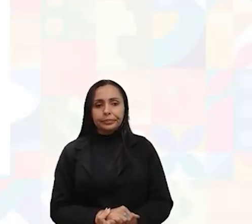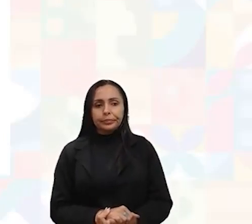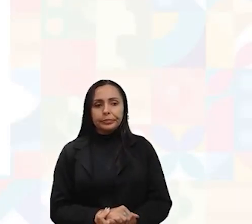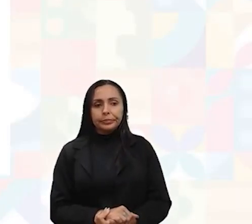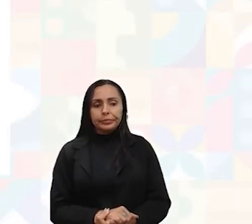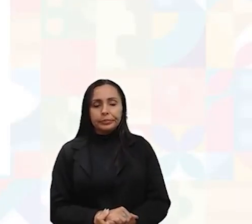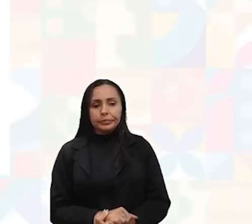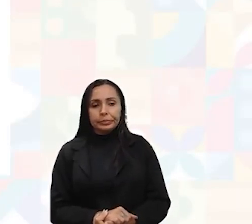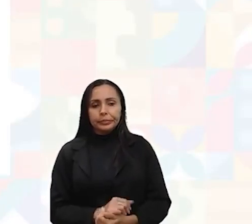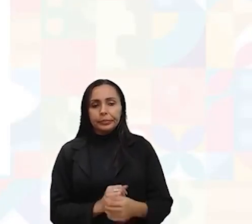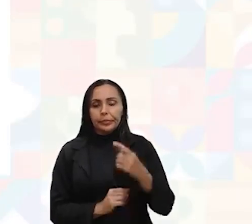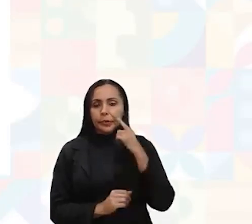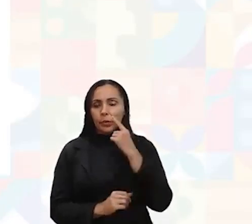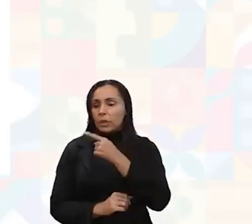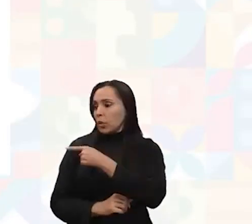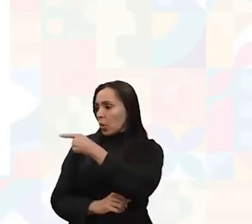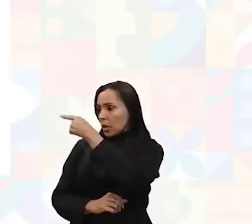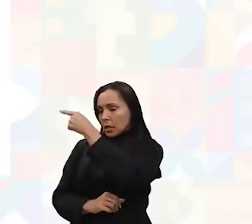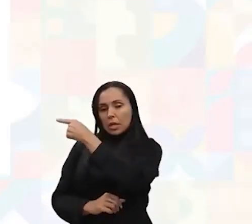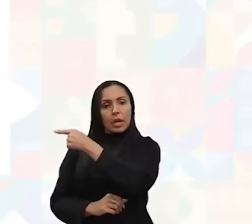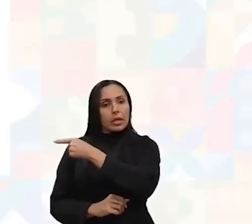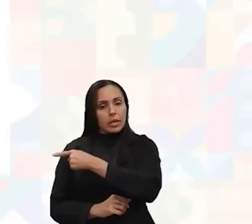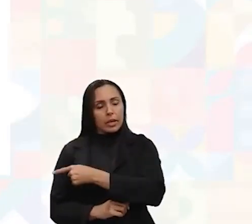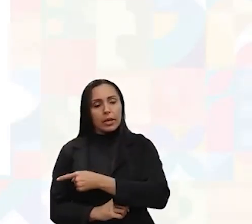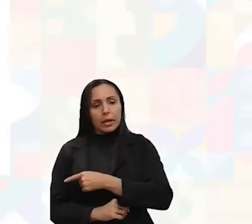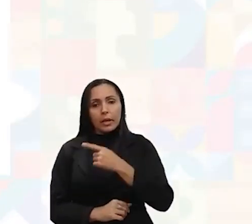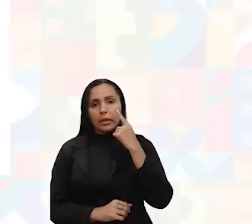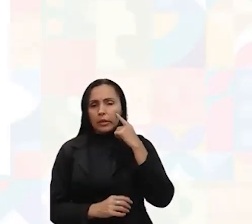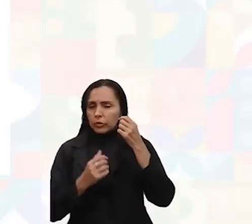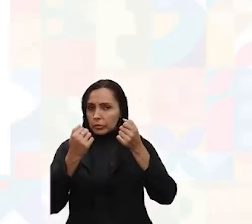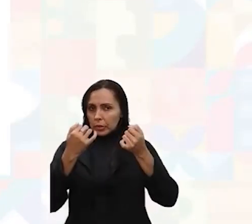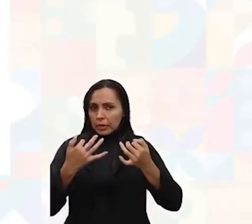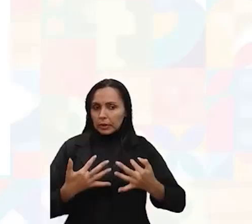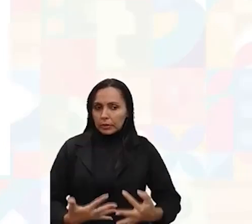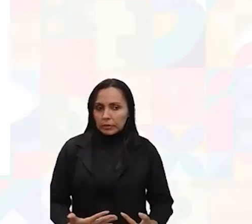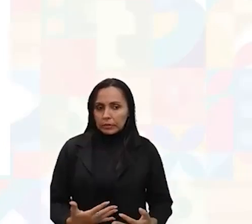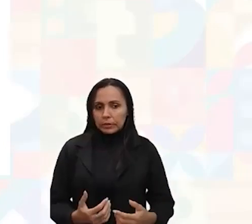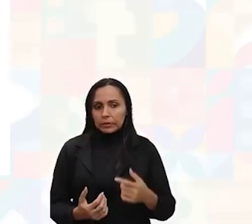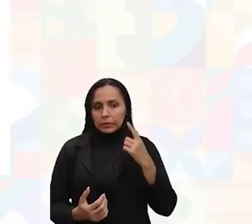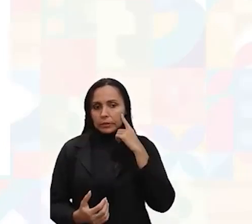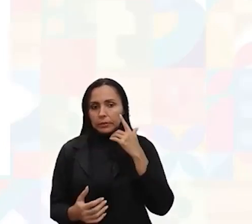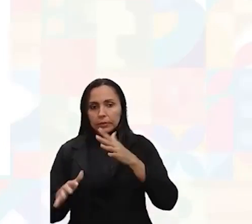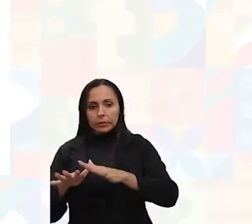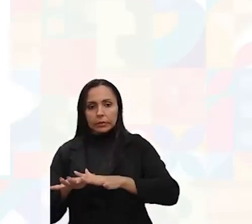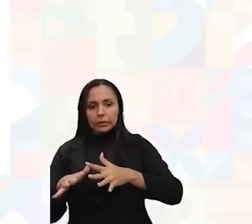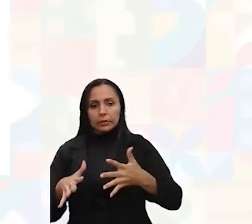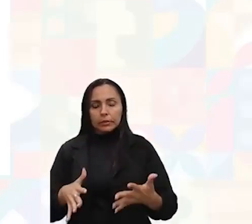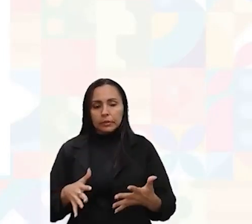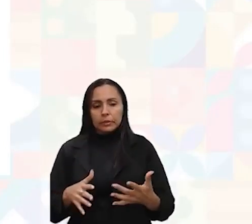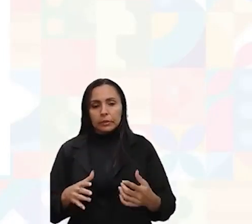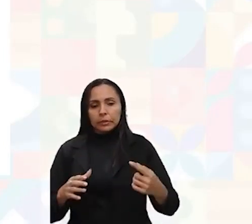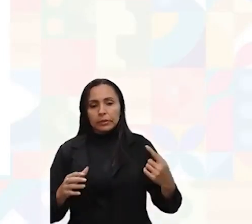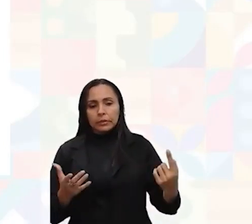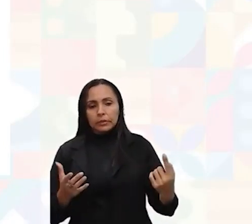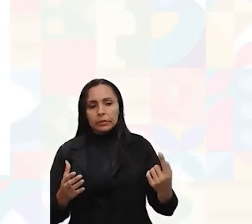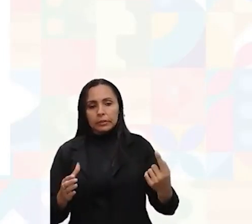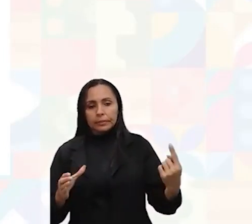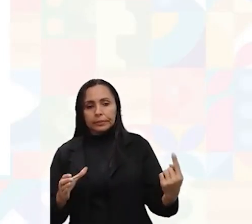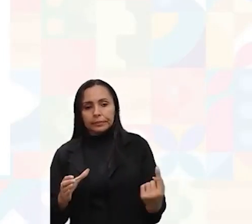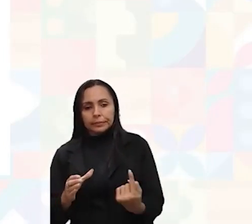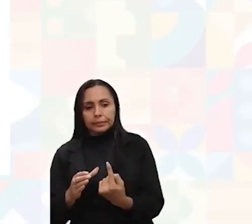Então, o quadro que está aí para vocês é justamente sobre isso. A exclusão, a integração,